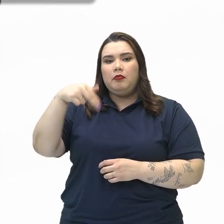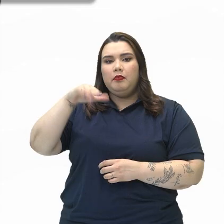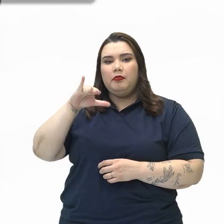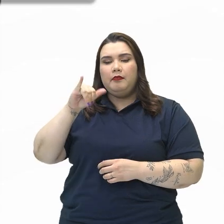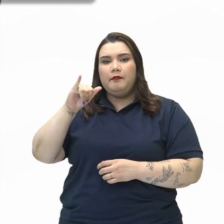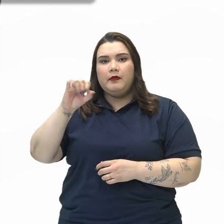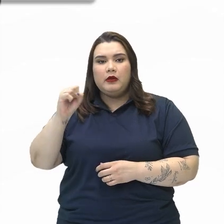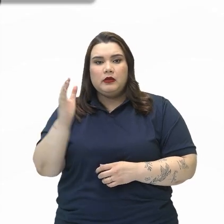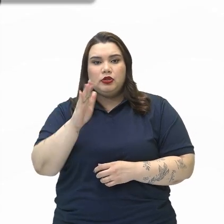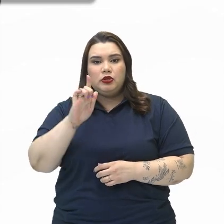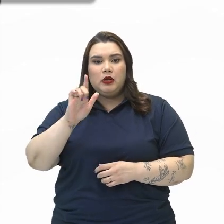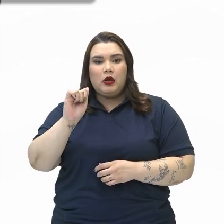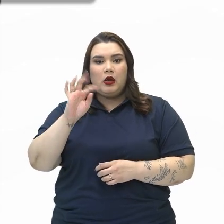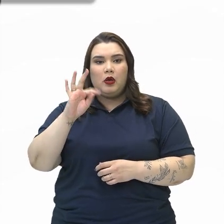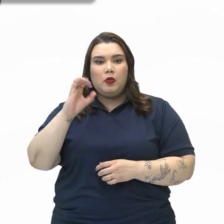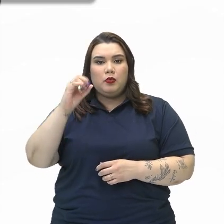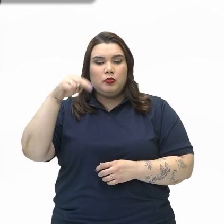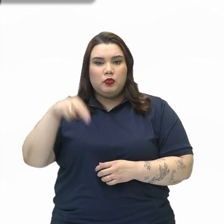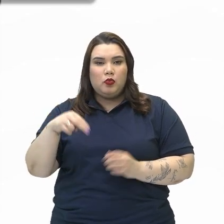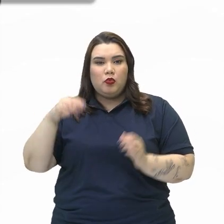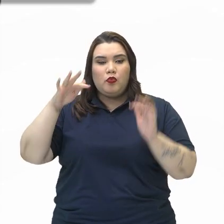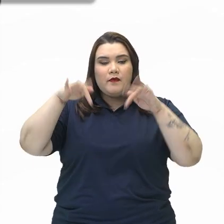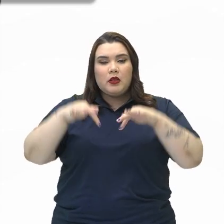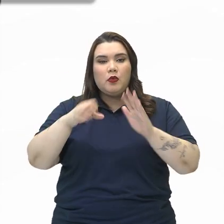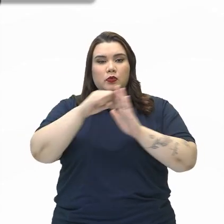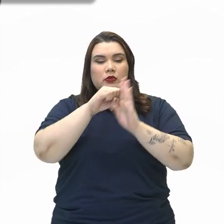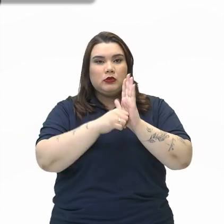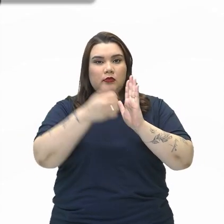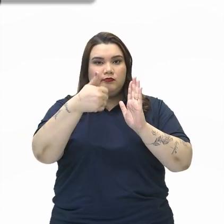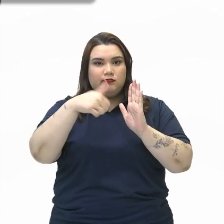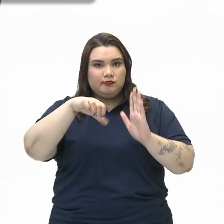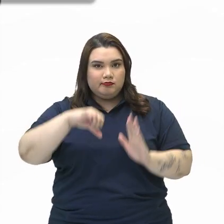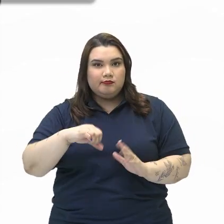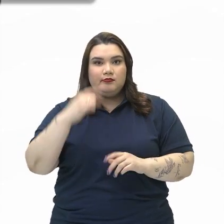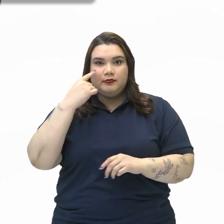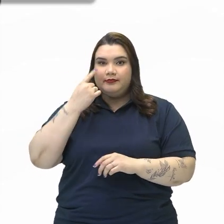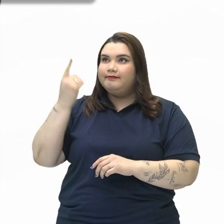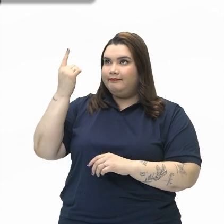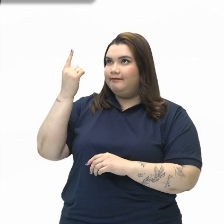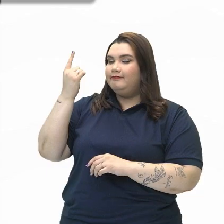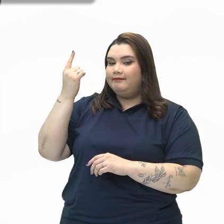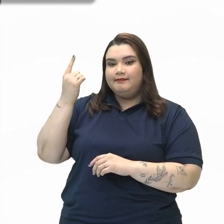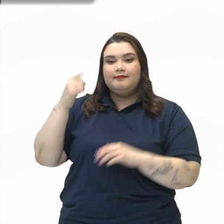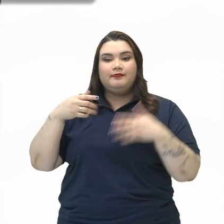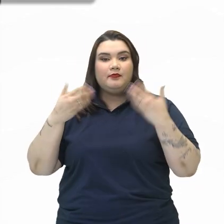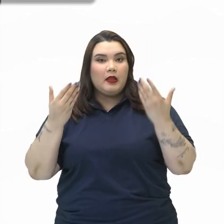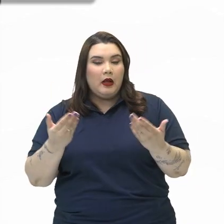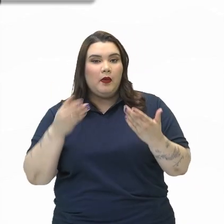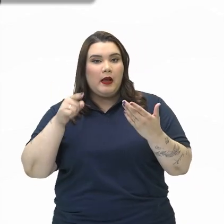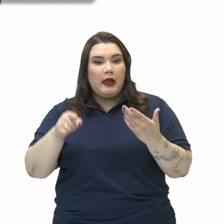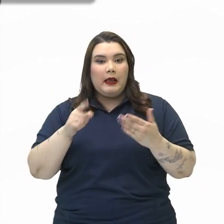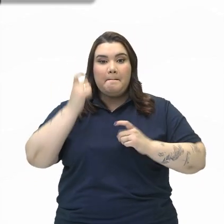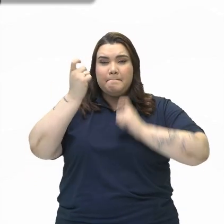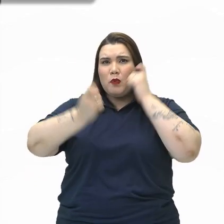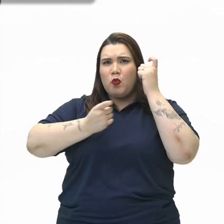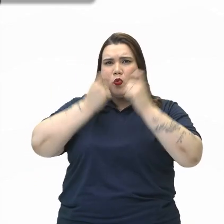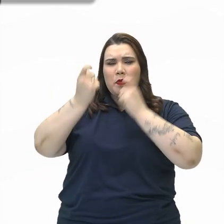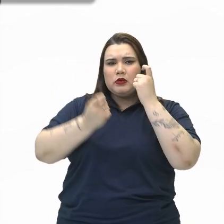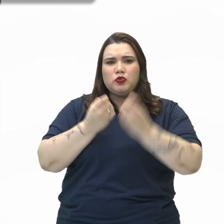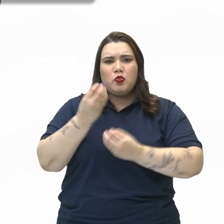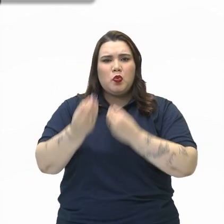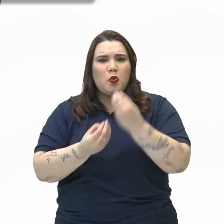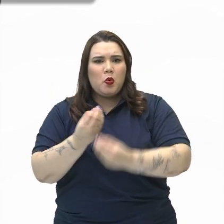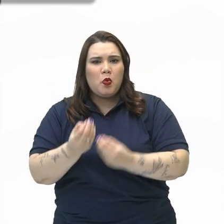do século XIX. É uma explícita preocupação com a evolução da raça humana.